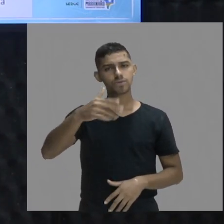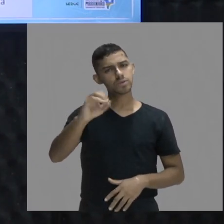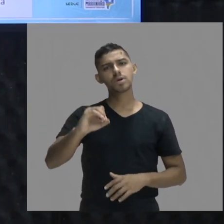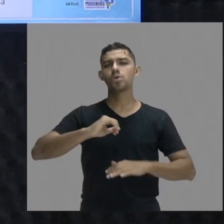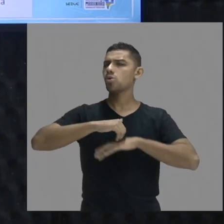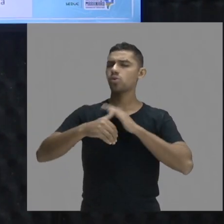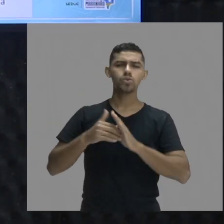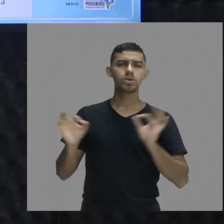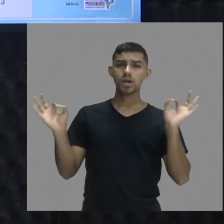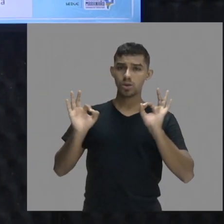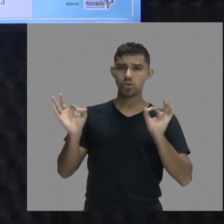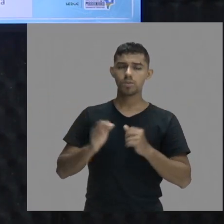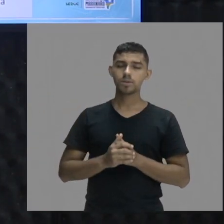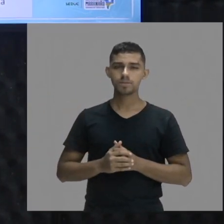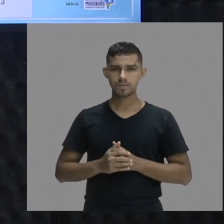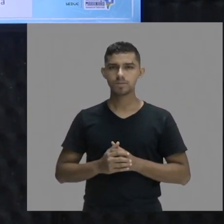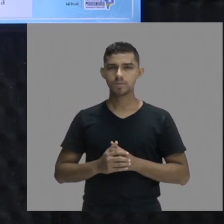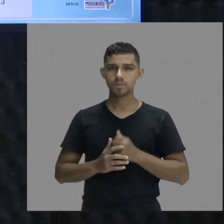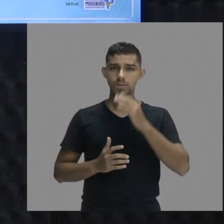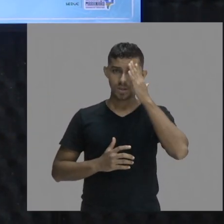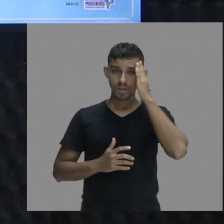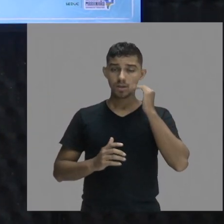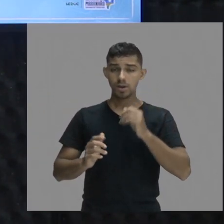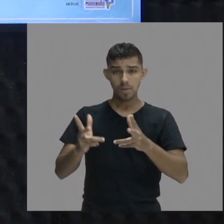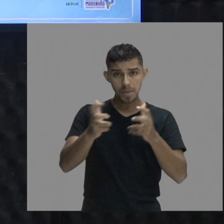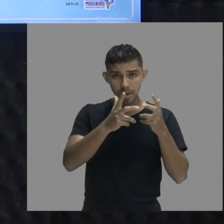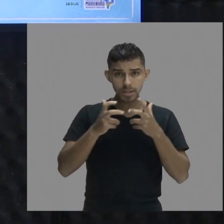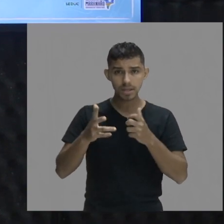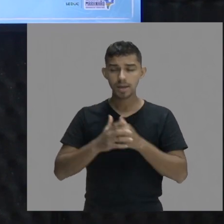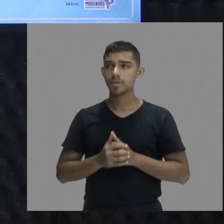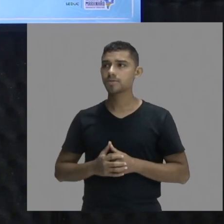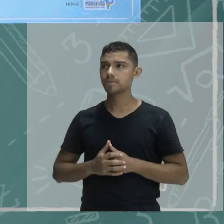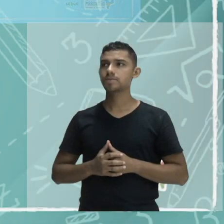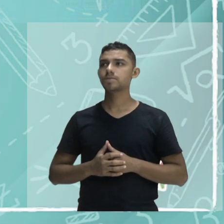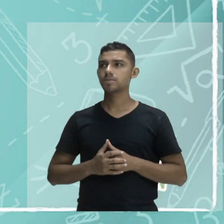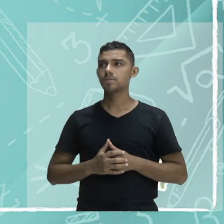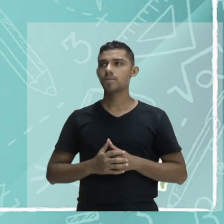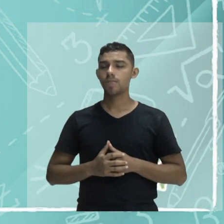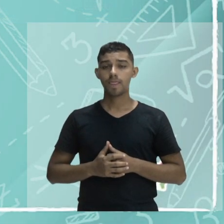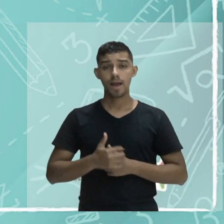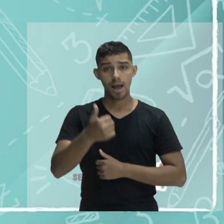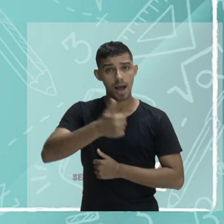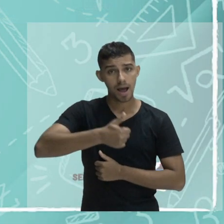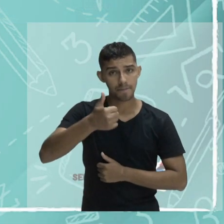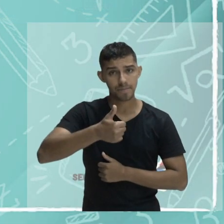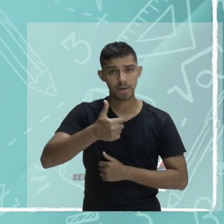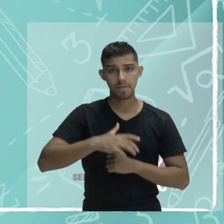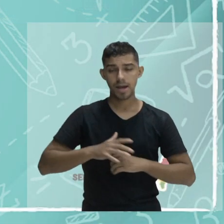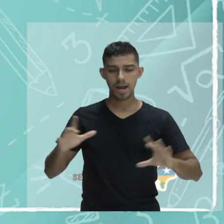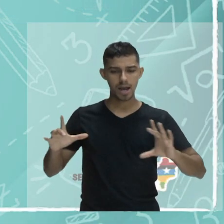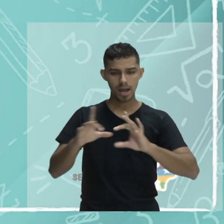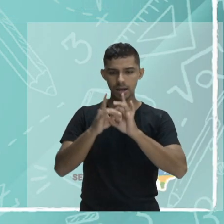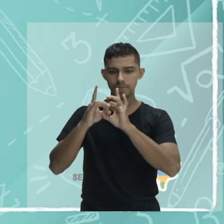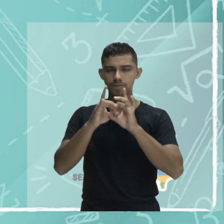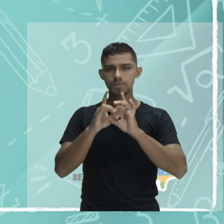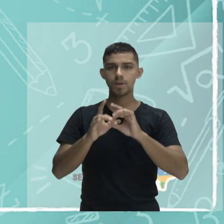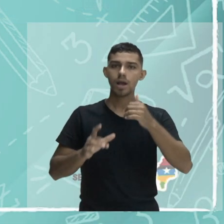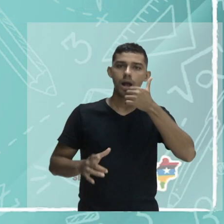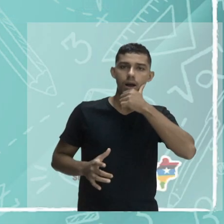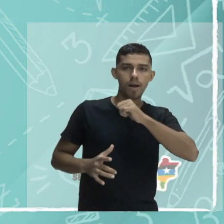nenhuma? Tá? Então veja bem, galera. Olha, a primeira situação é que associa a